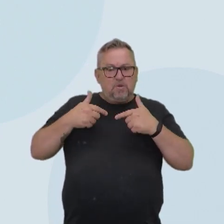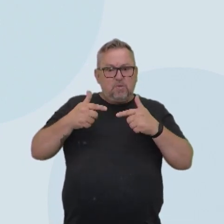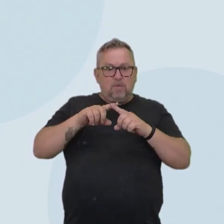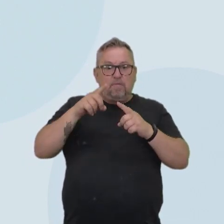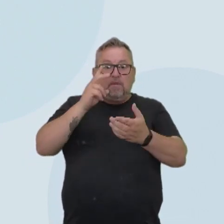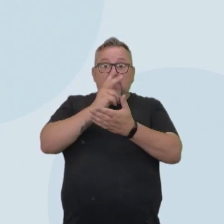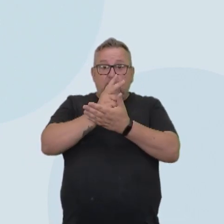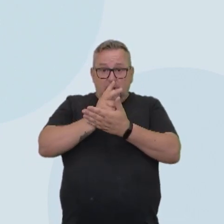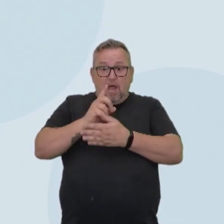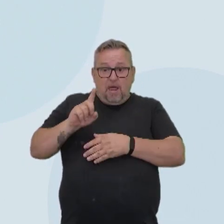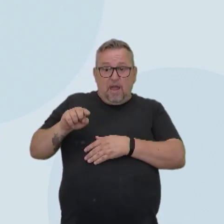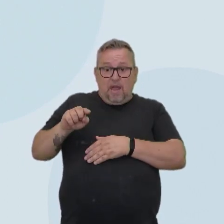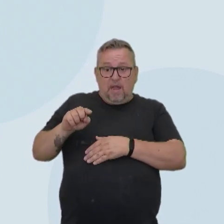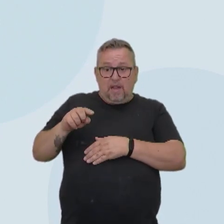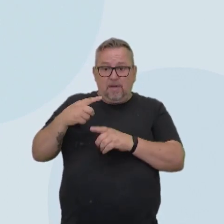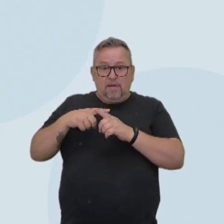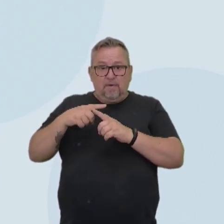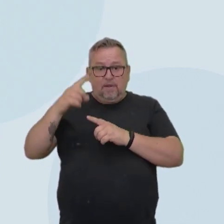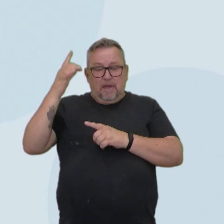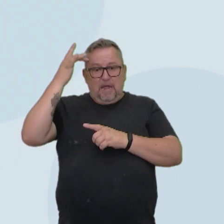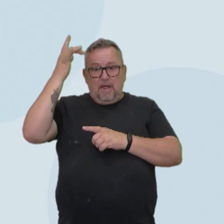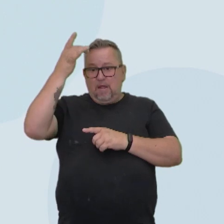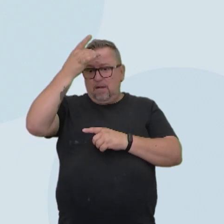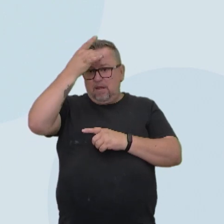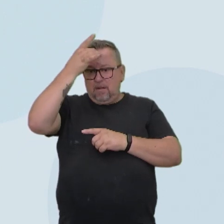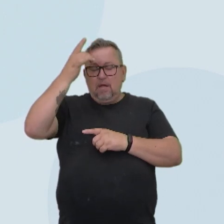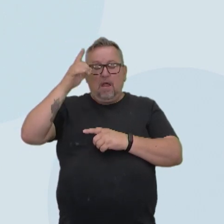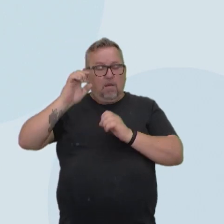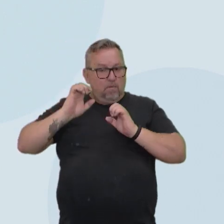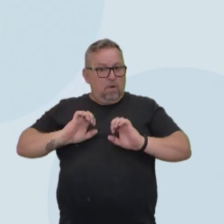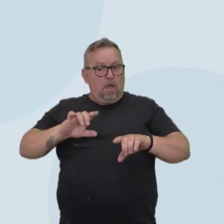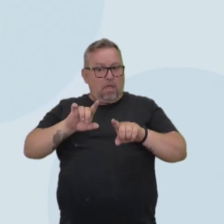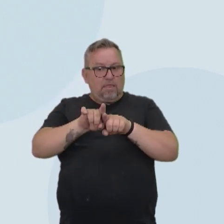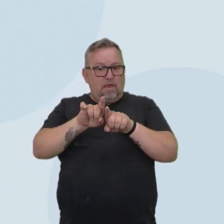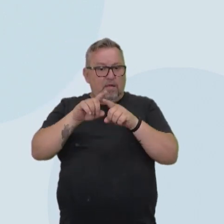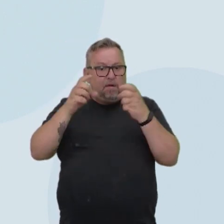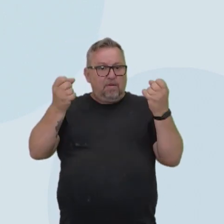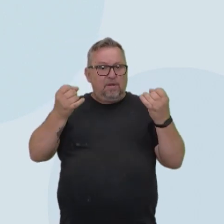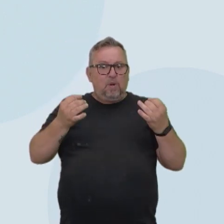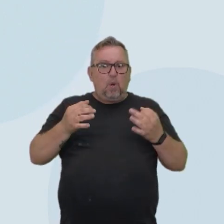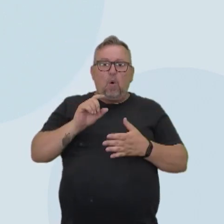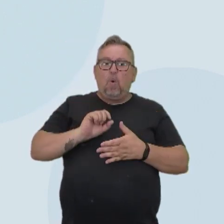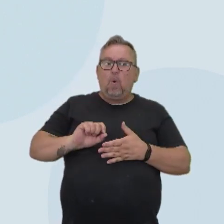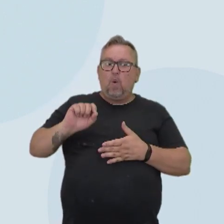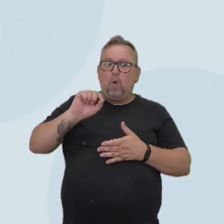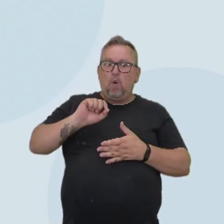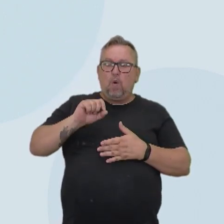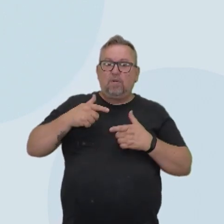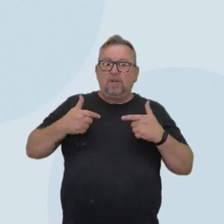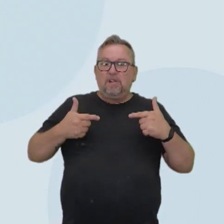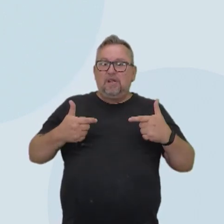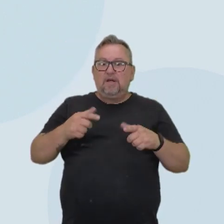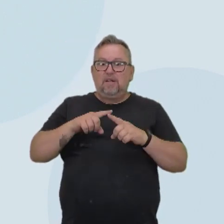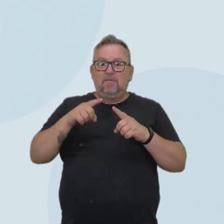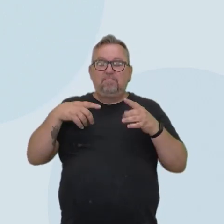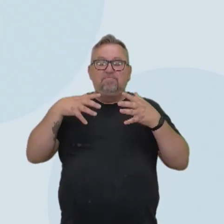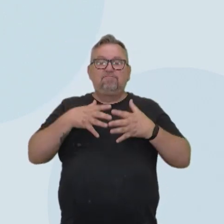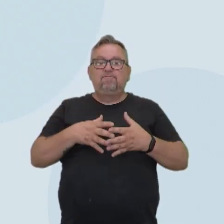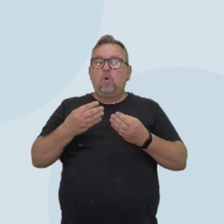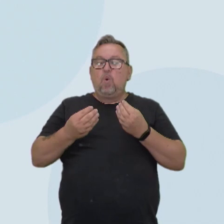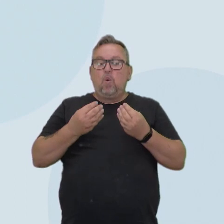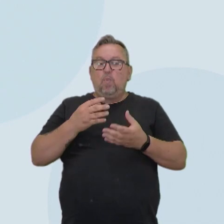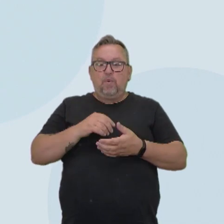tempo, elas são. Porque a ética e a moral, elas tendem a ser justificativas para guerras, para conflitos.